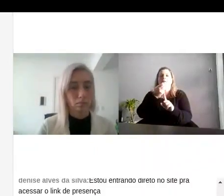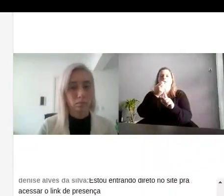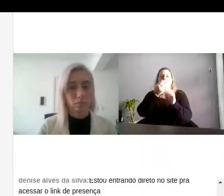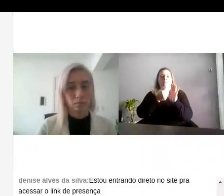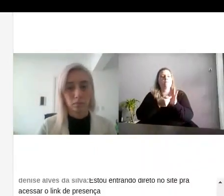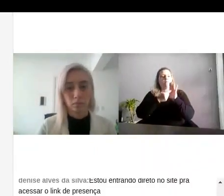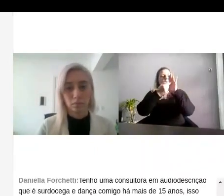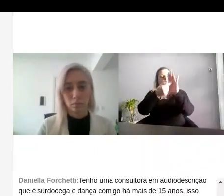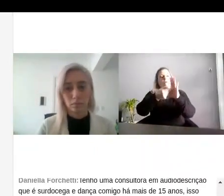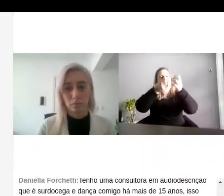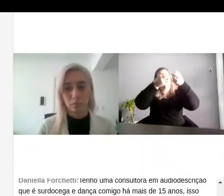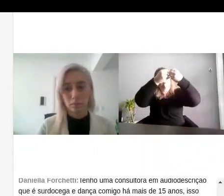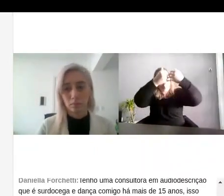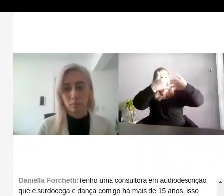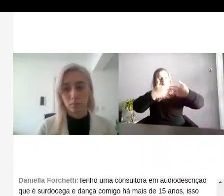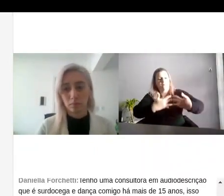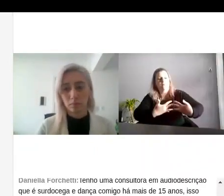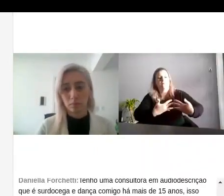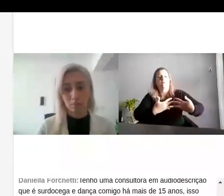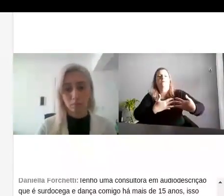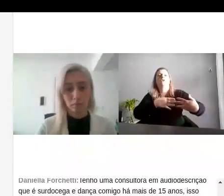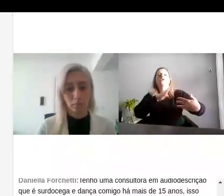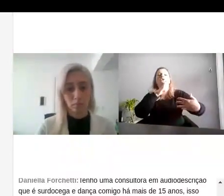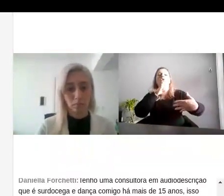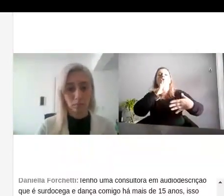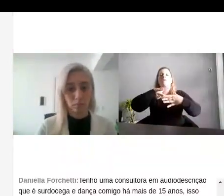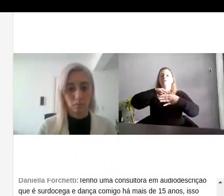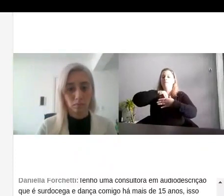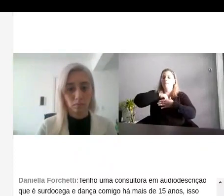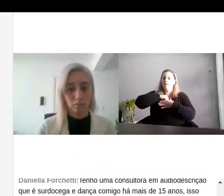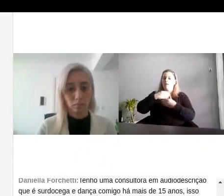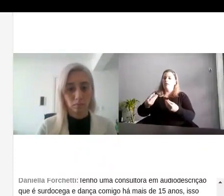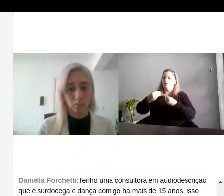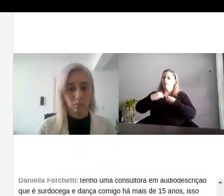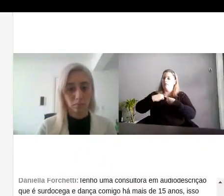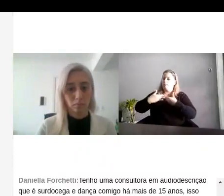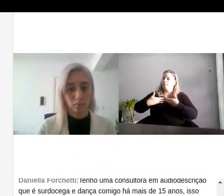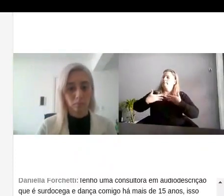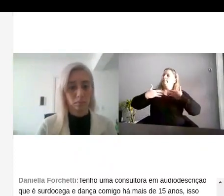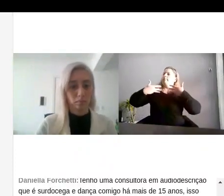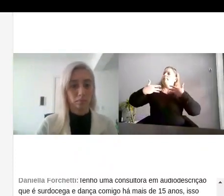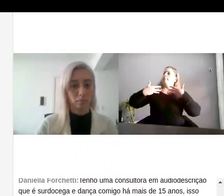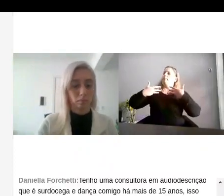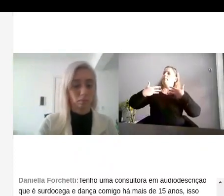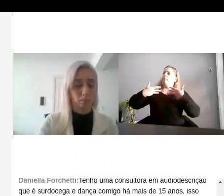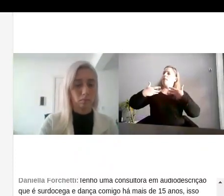assim, de conhecimento e inspiração do artista